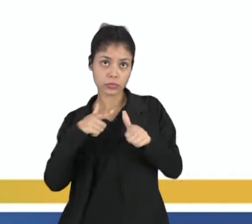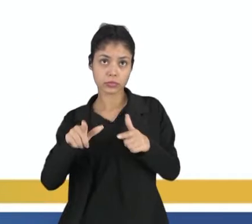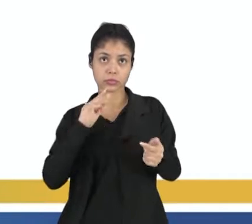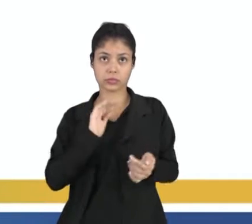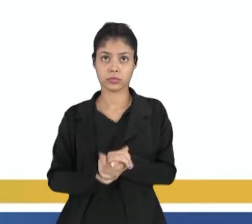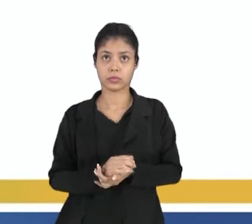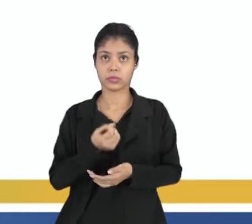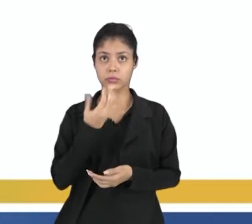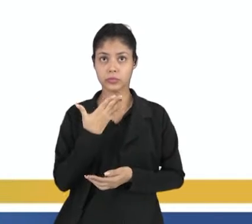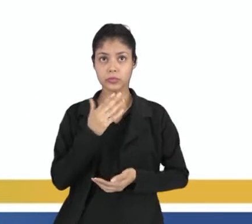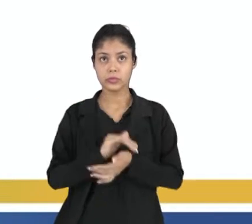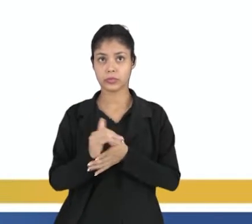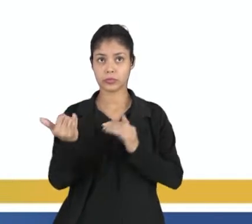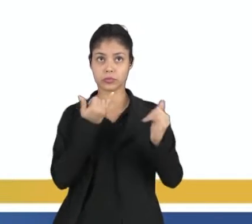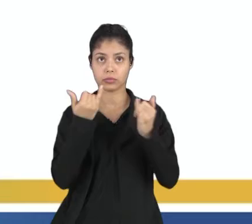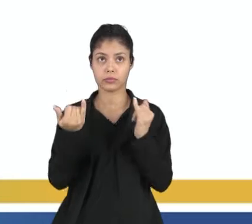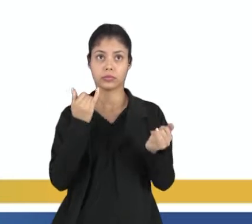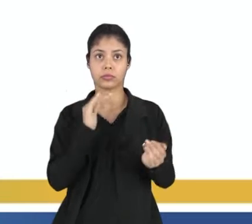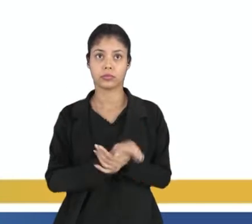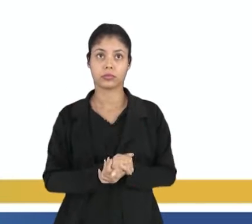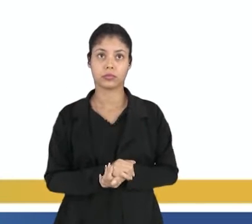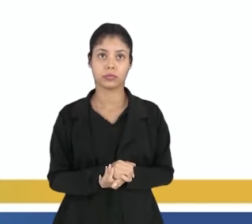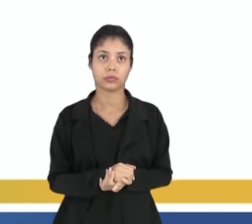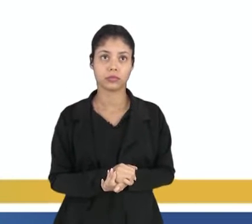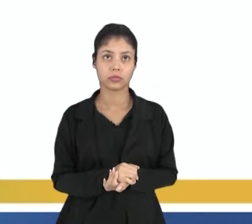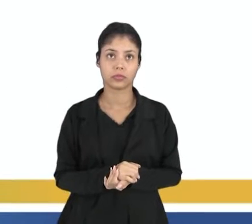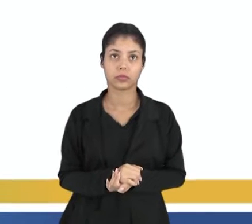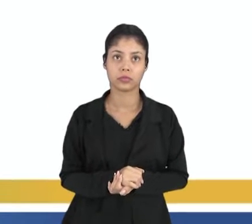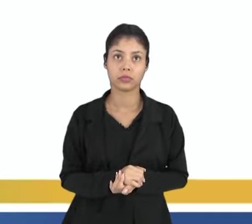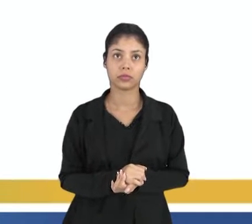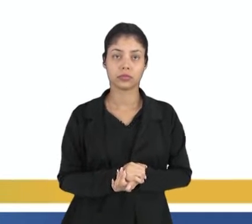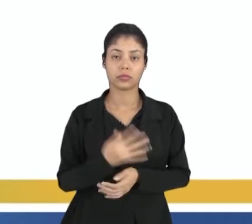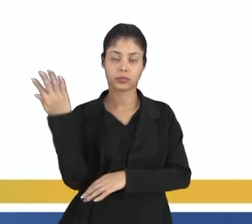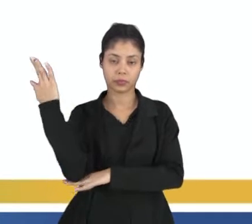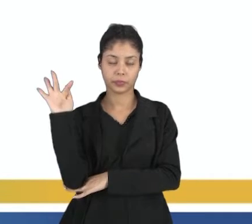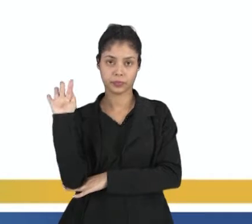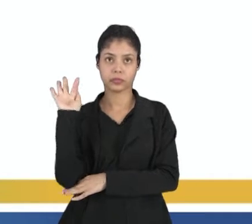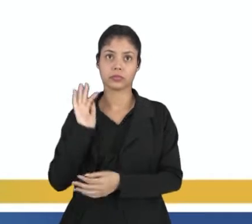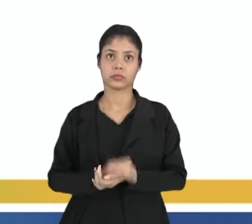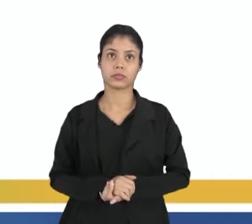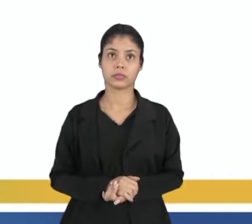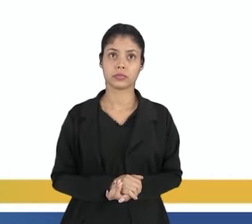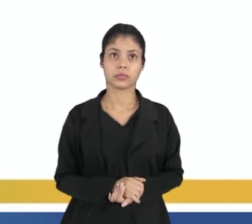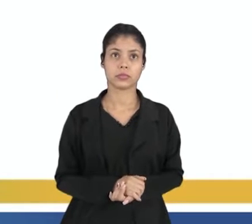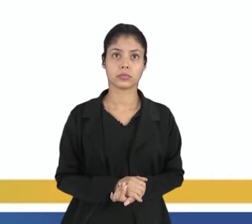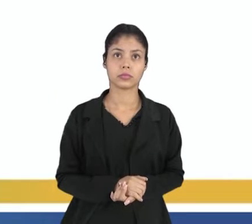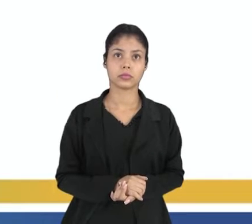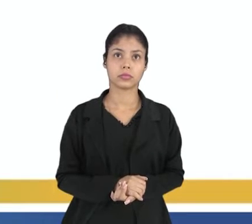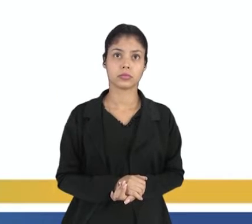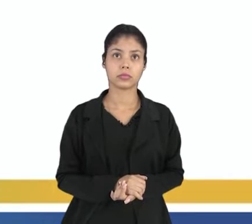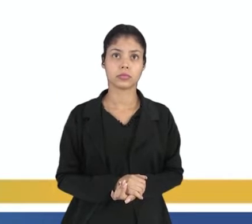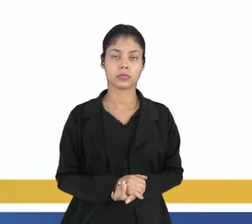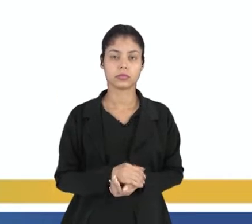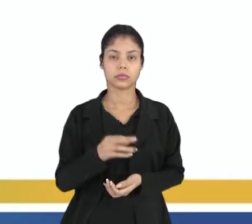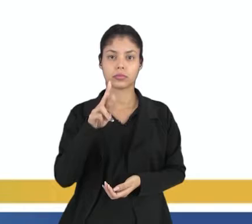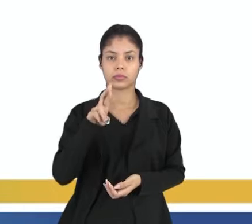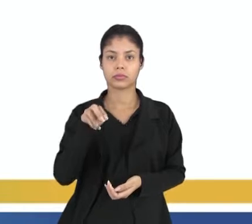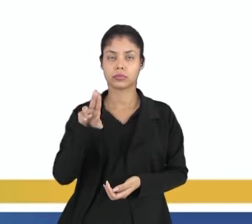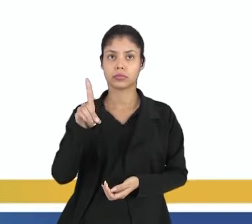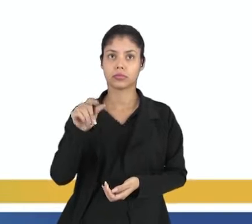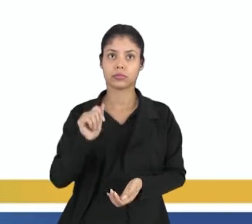trabalhadores e beneficiários dos programas federais de transferência de